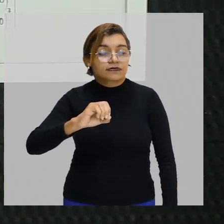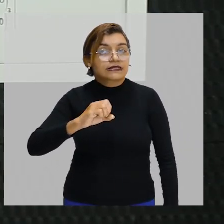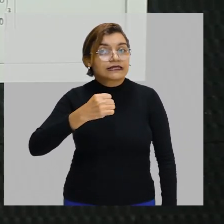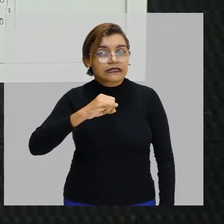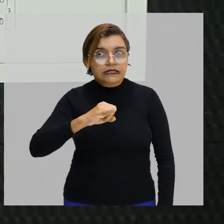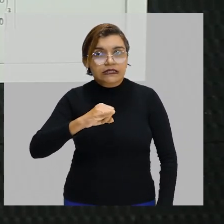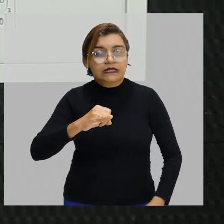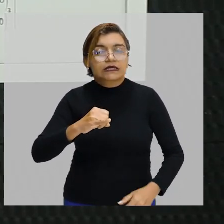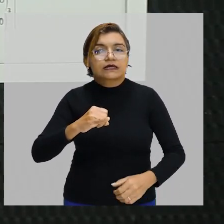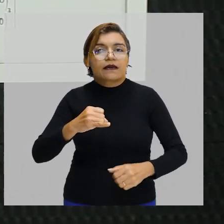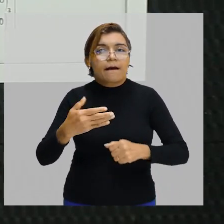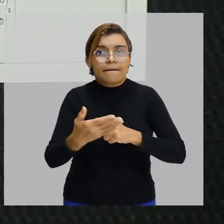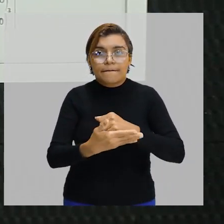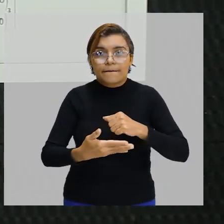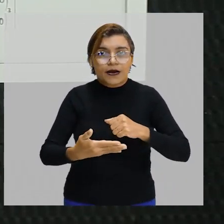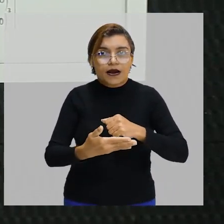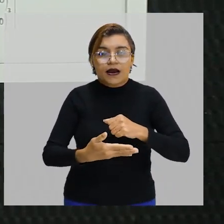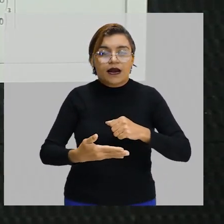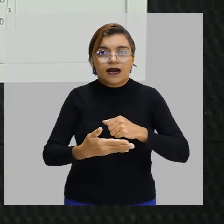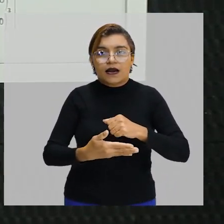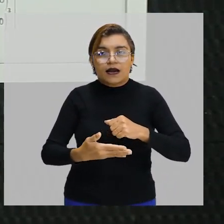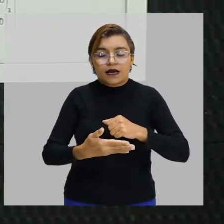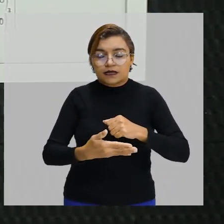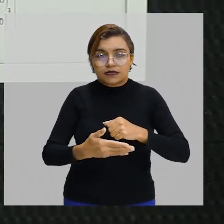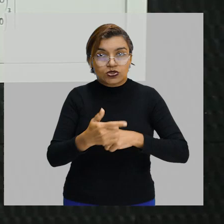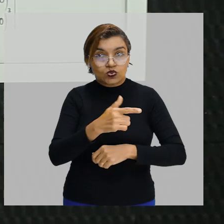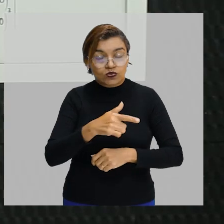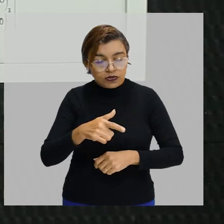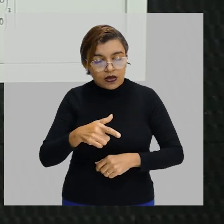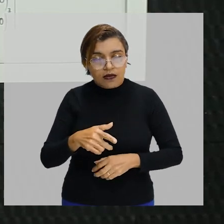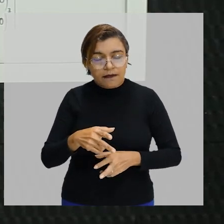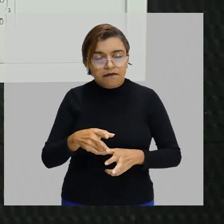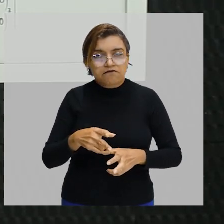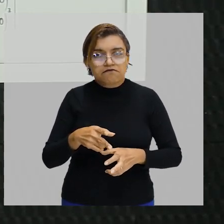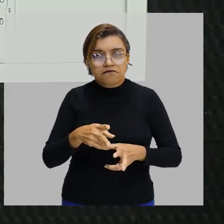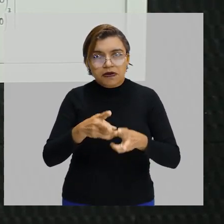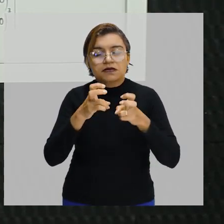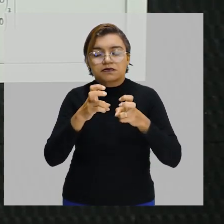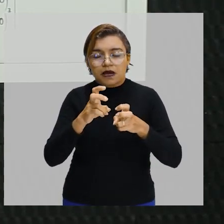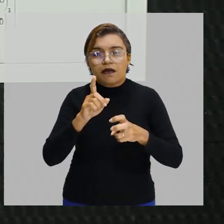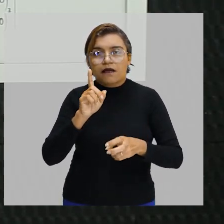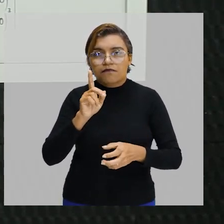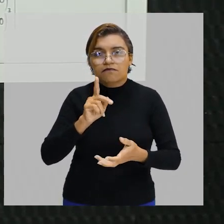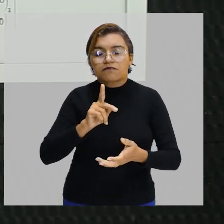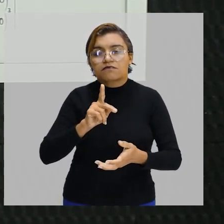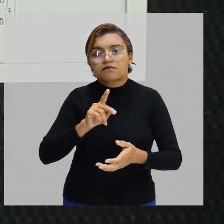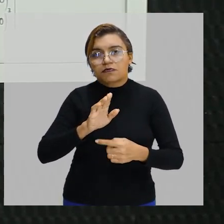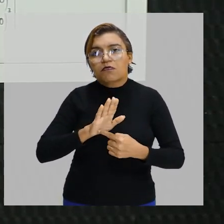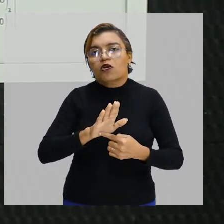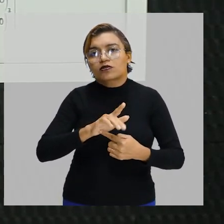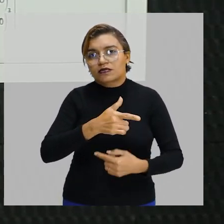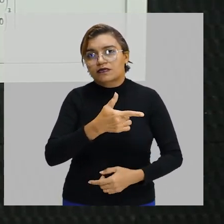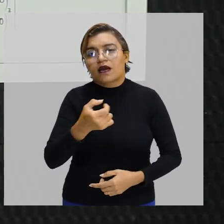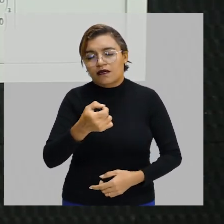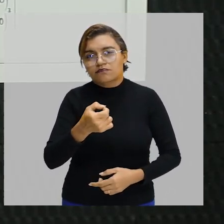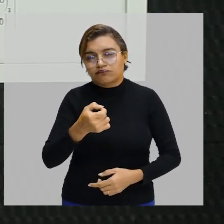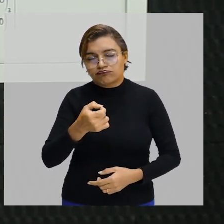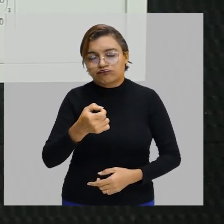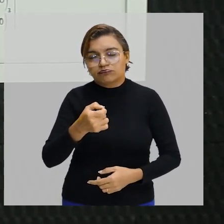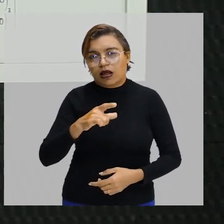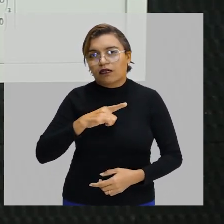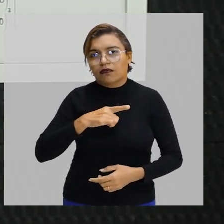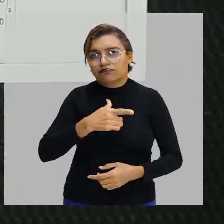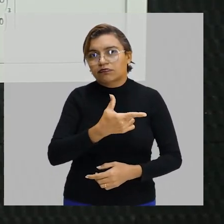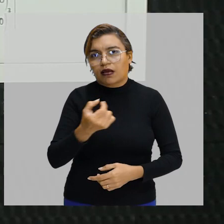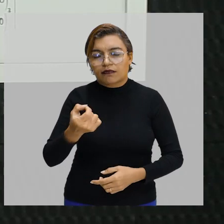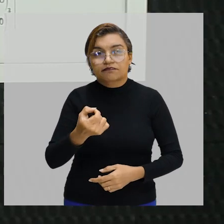é o logaritmo de base 10, tá? Então, beleza, galera, vamos lá. Como é que a gente faz, calcula